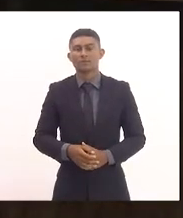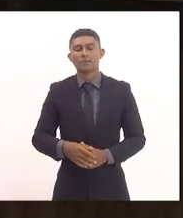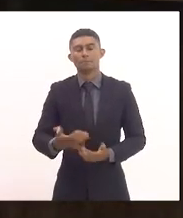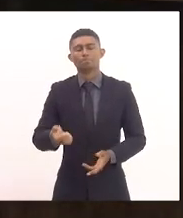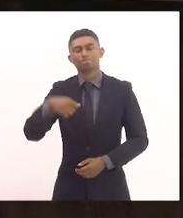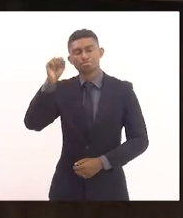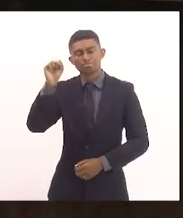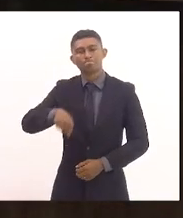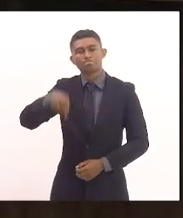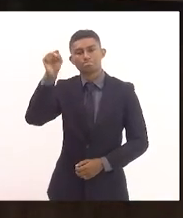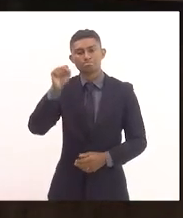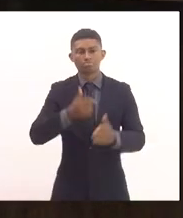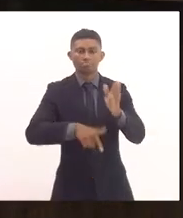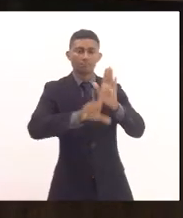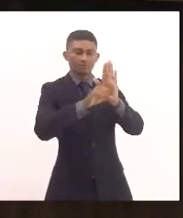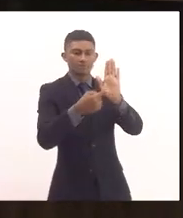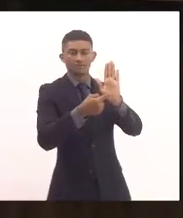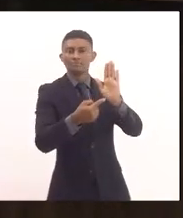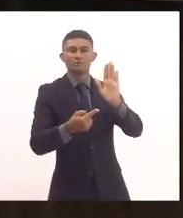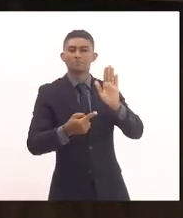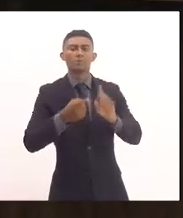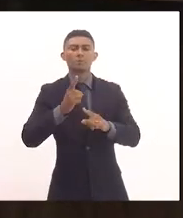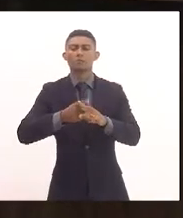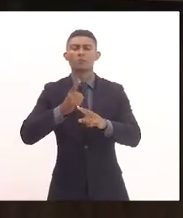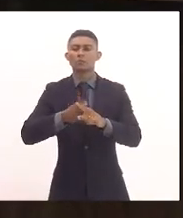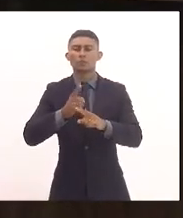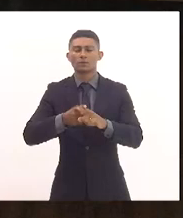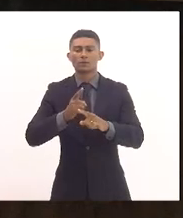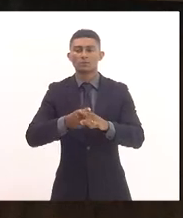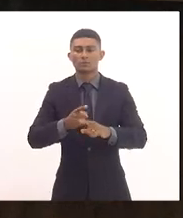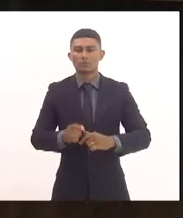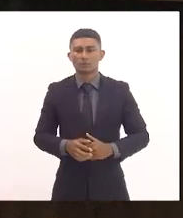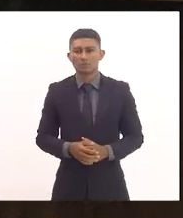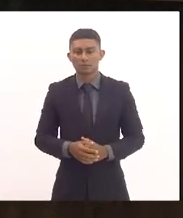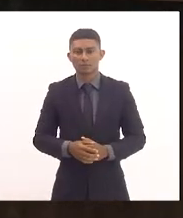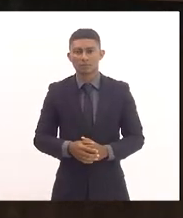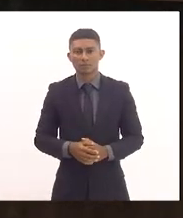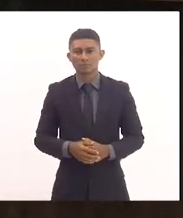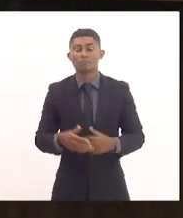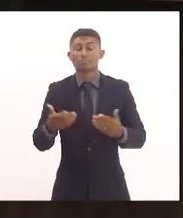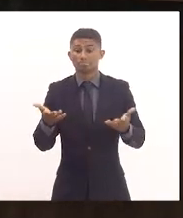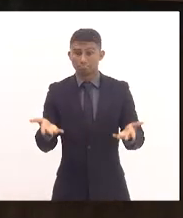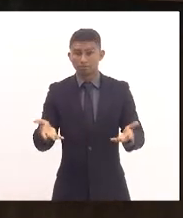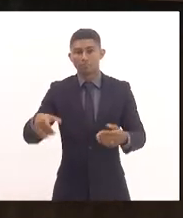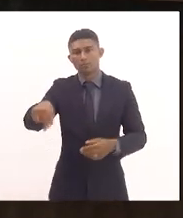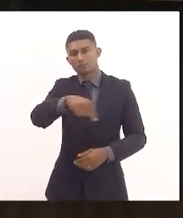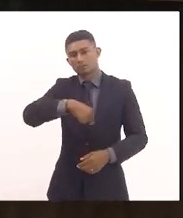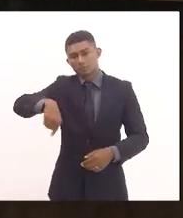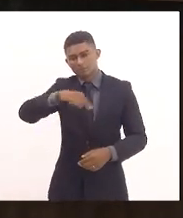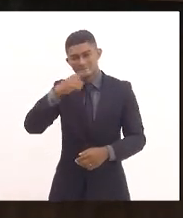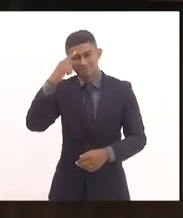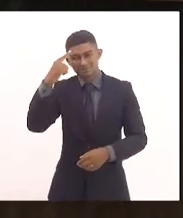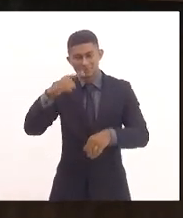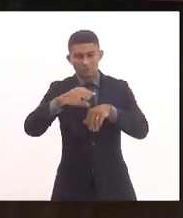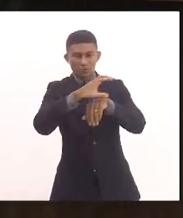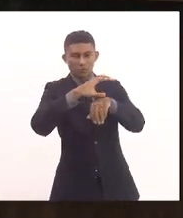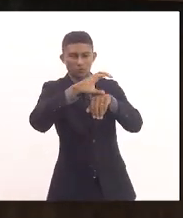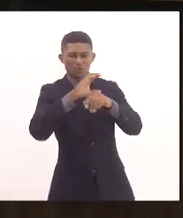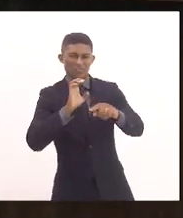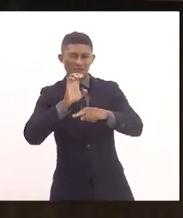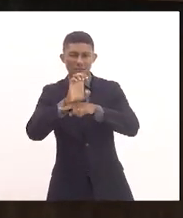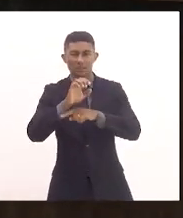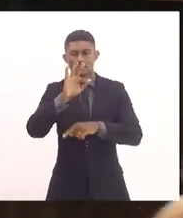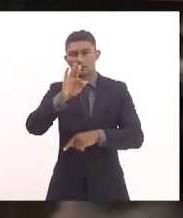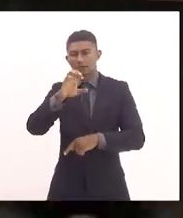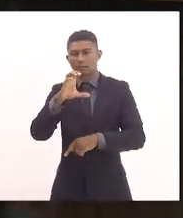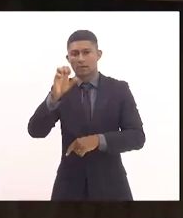favorável à lei pelo seguinte: dentro, Mas já não é né, isso. nós colocamos o FECAM na Constituição Estadual, lembrou aqui o